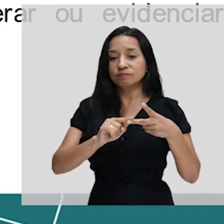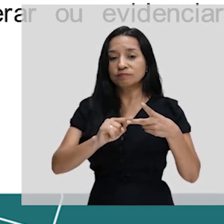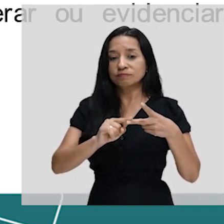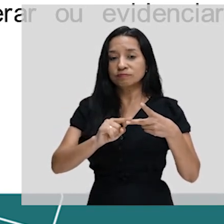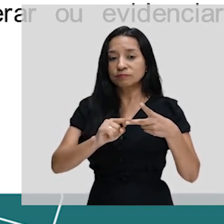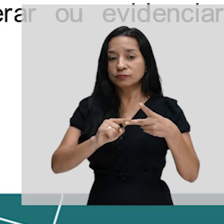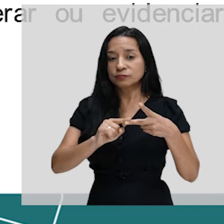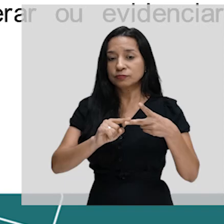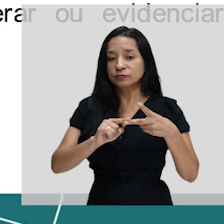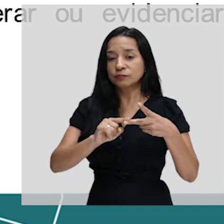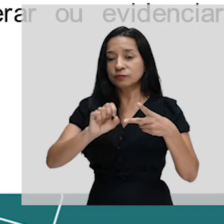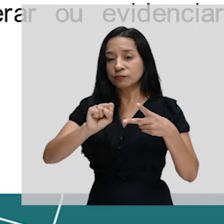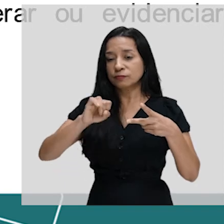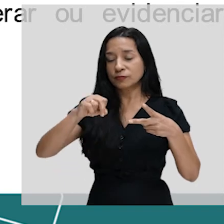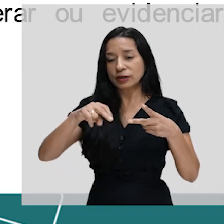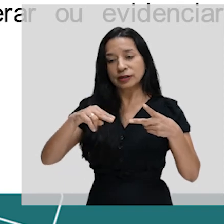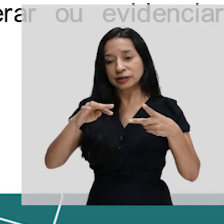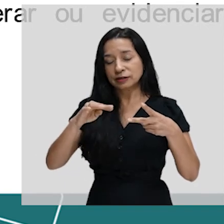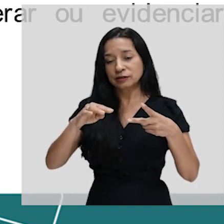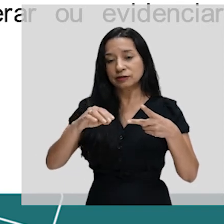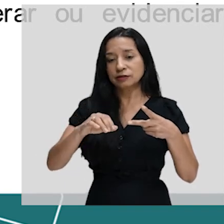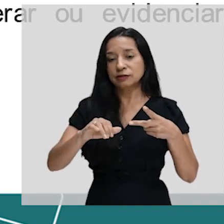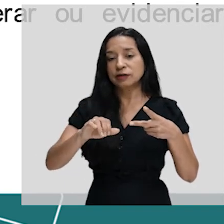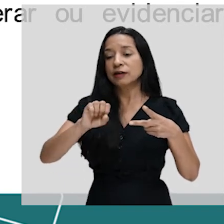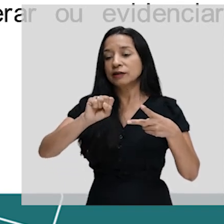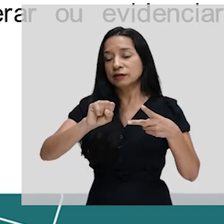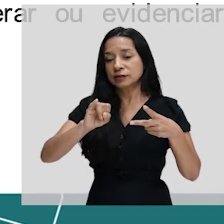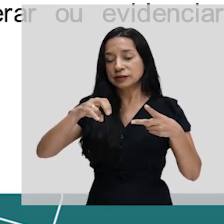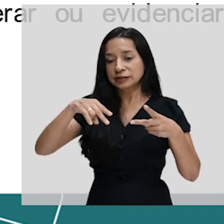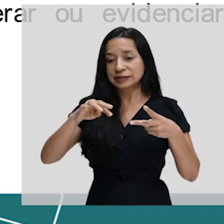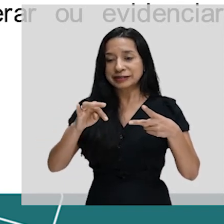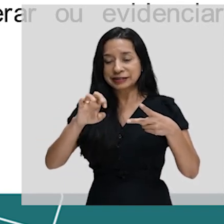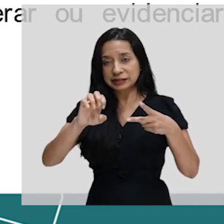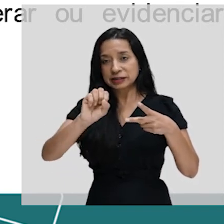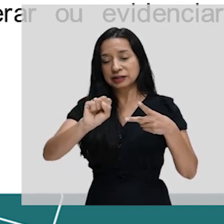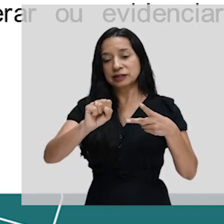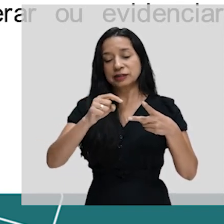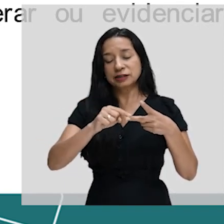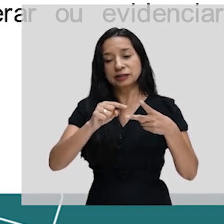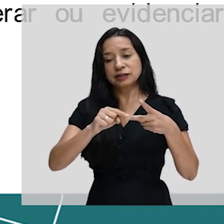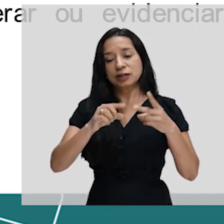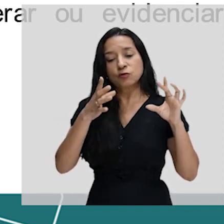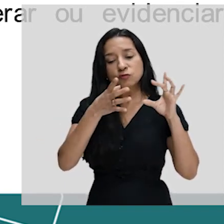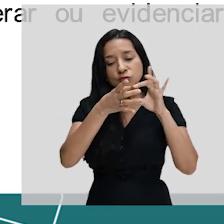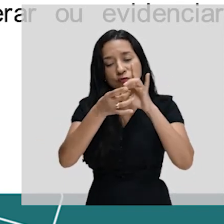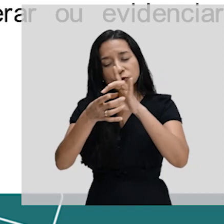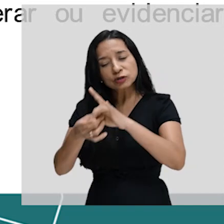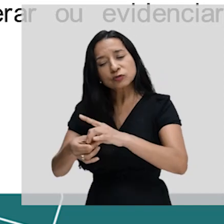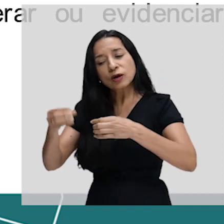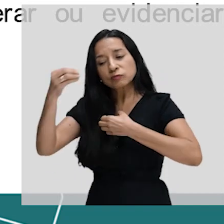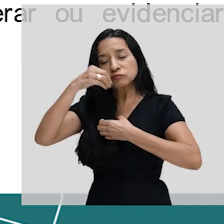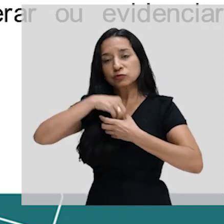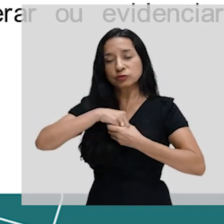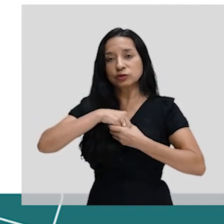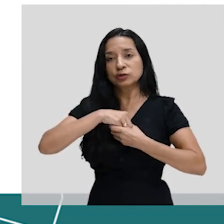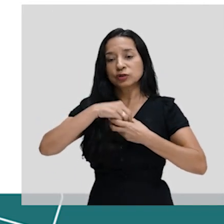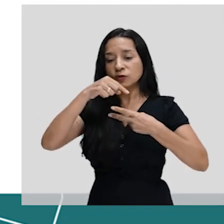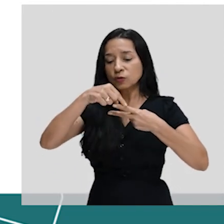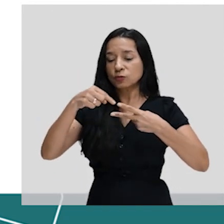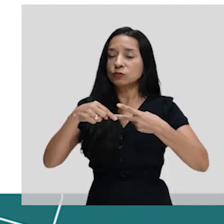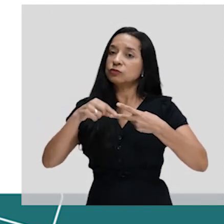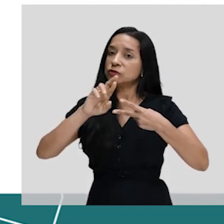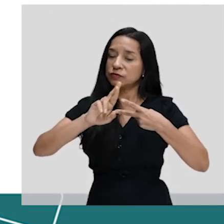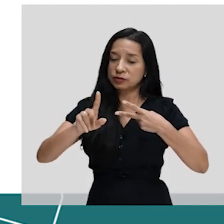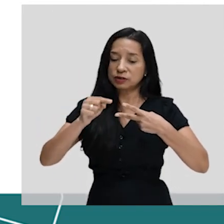vai trazer, a resenha não, gente, a síntese, um caráter contextual subjetivo. Quando eu faço a